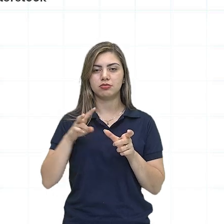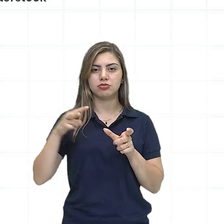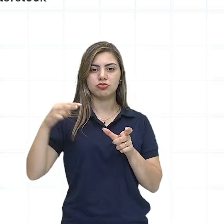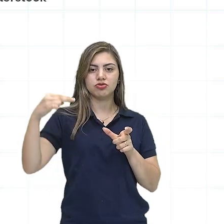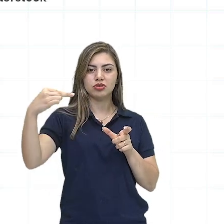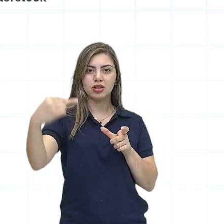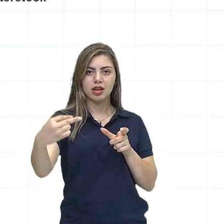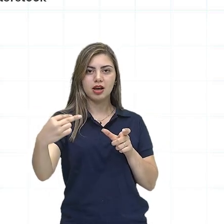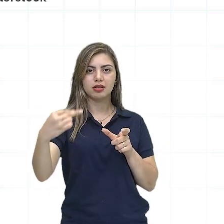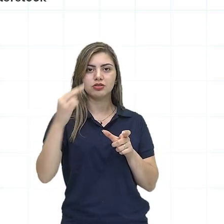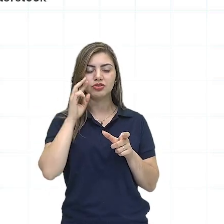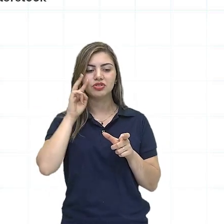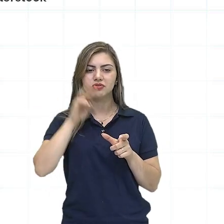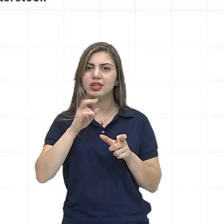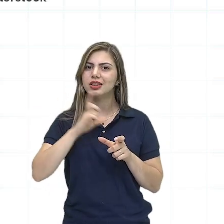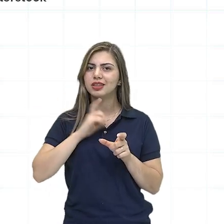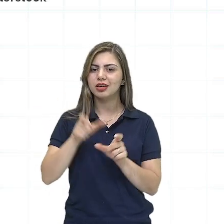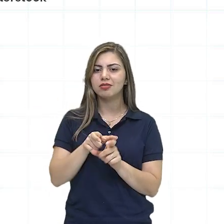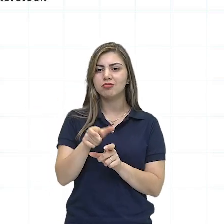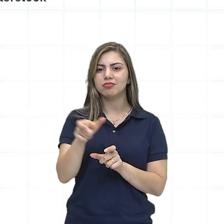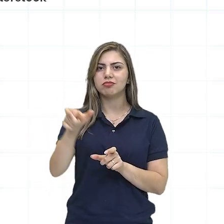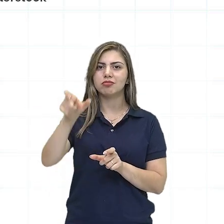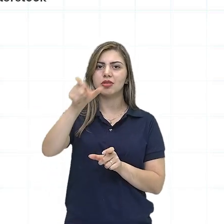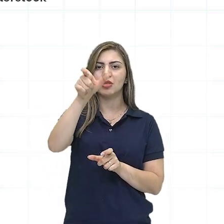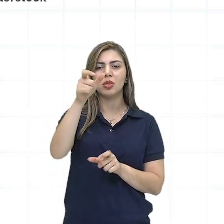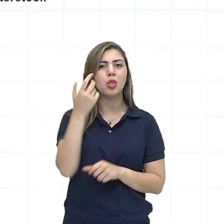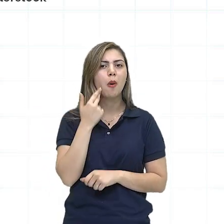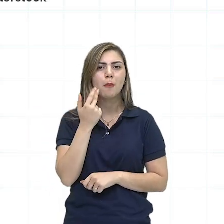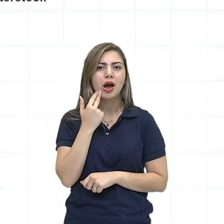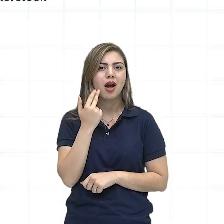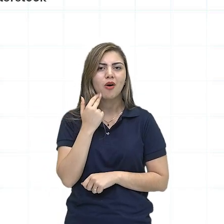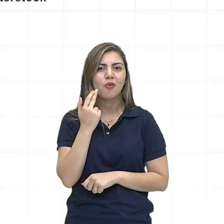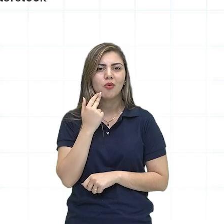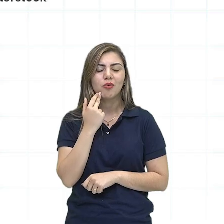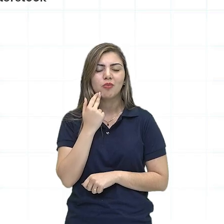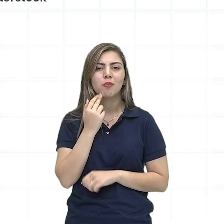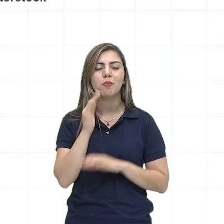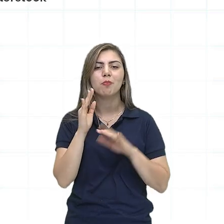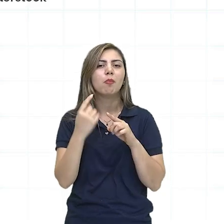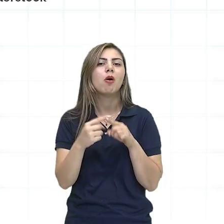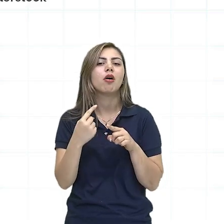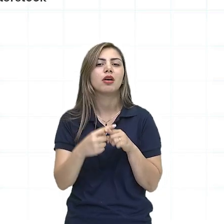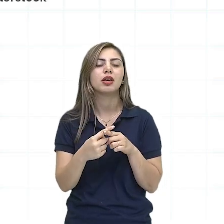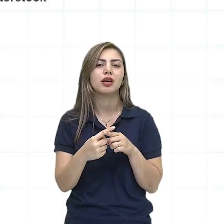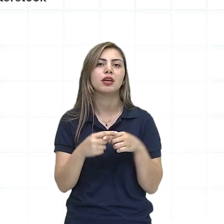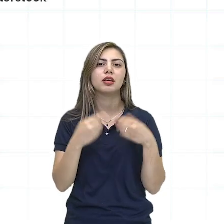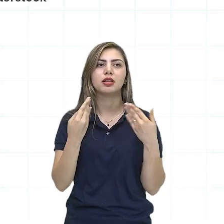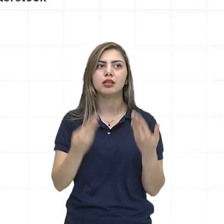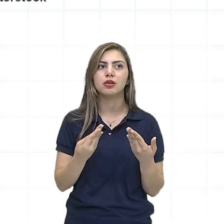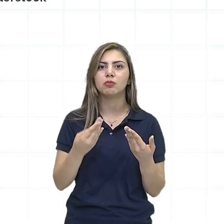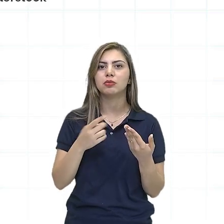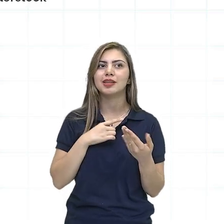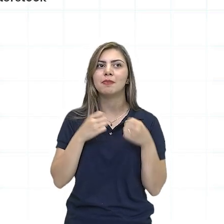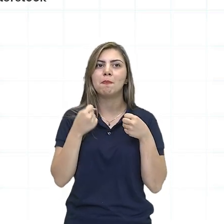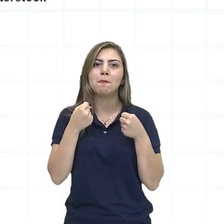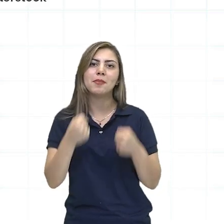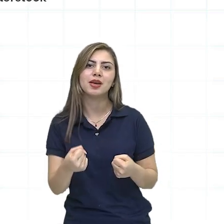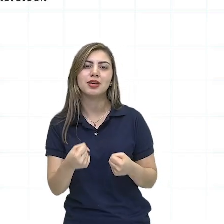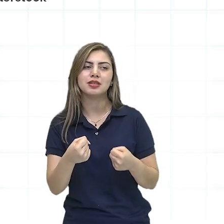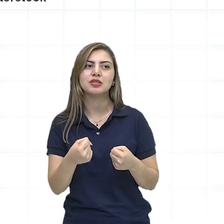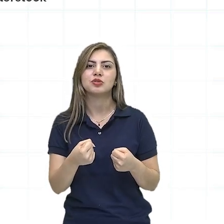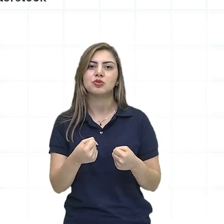uma curvatura já existente. Isso é natural. Por quê? Justamente para diminuir o impacto, porque se ela